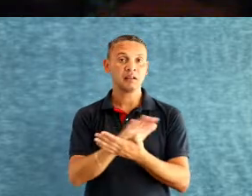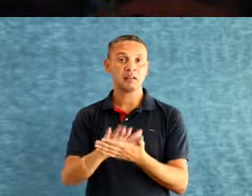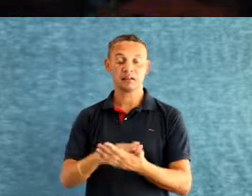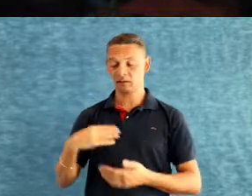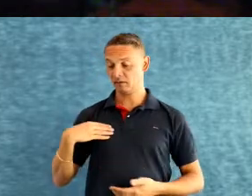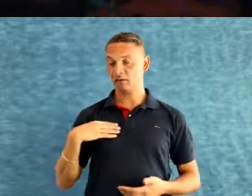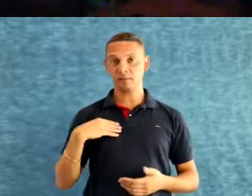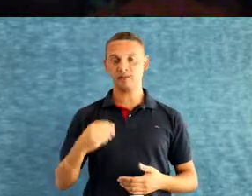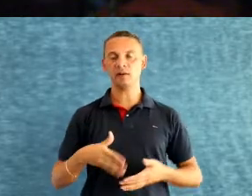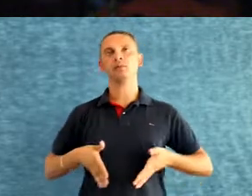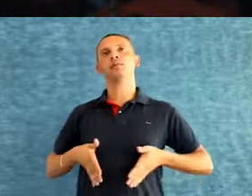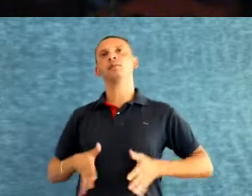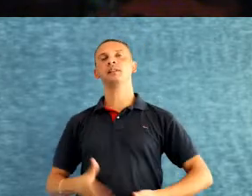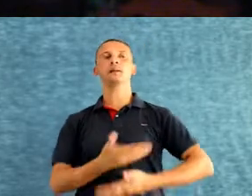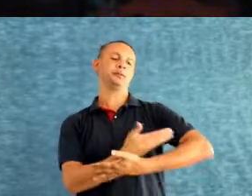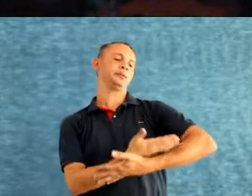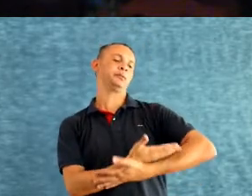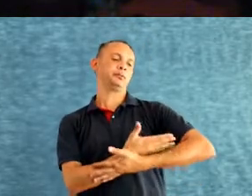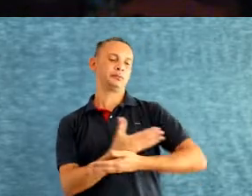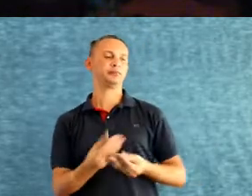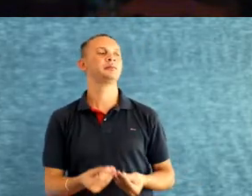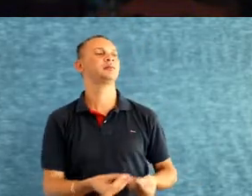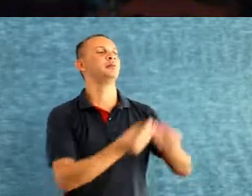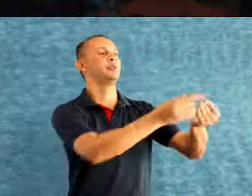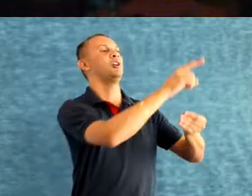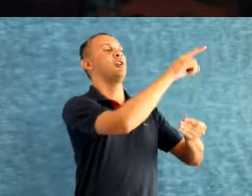filhos e entregava imediatamente às amas de leite,